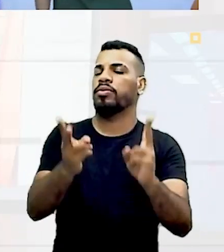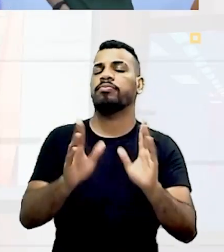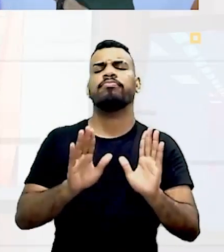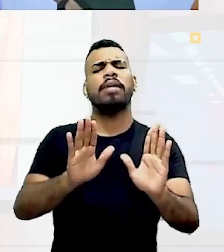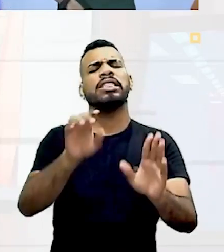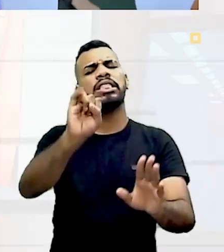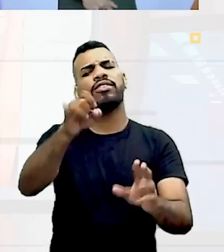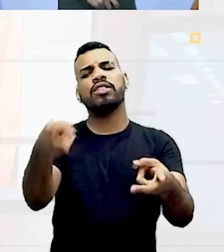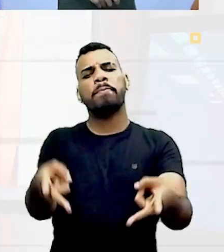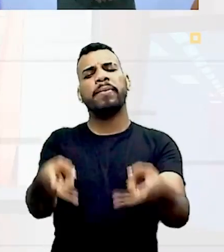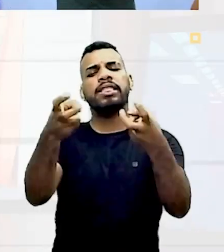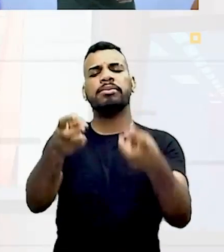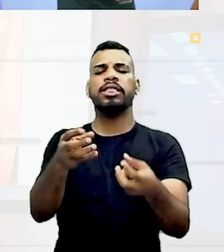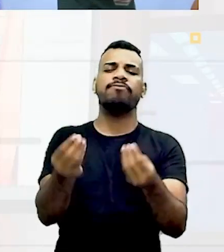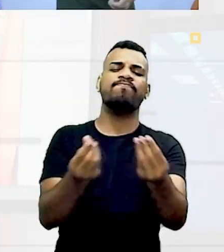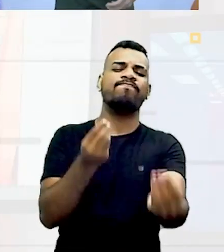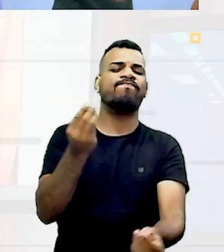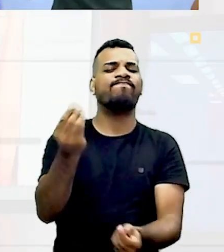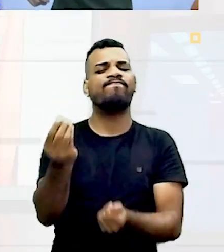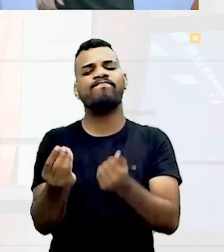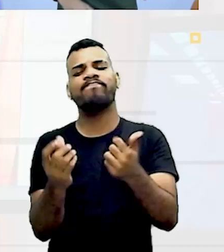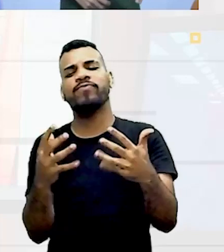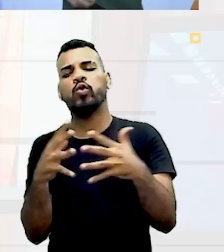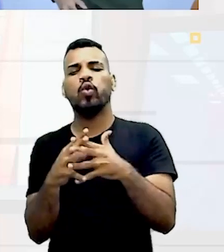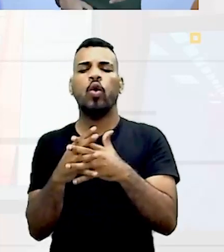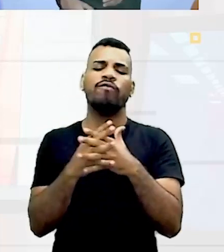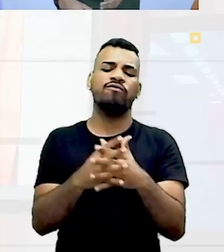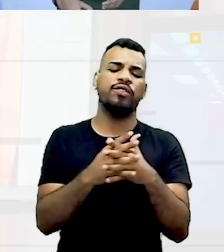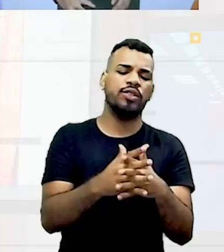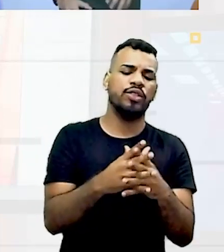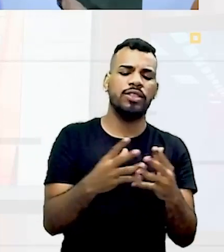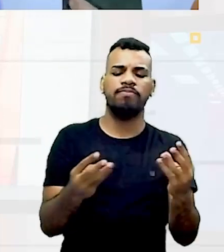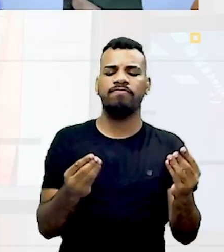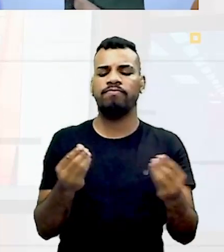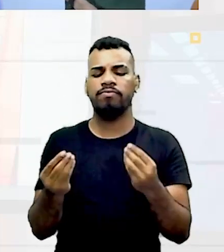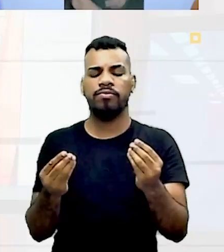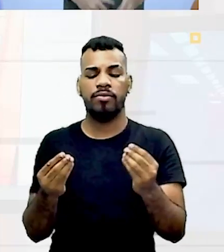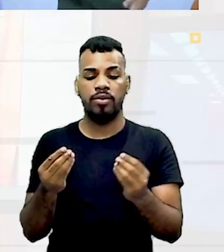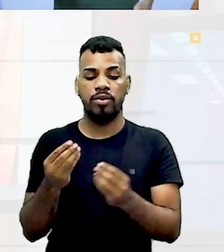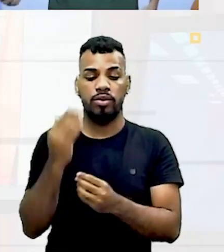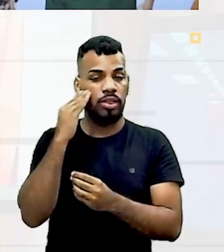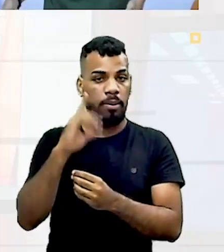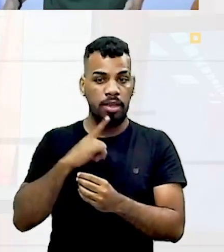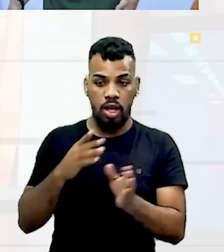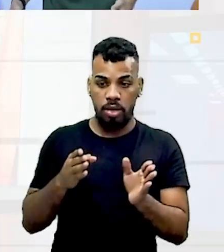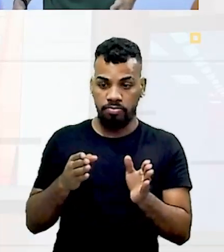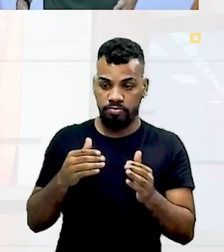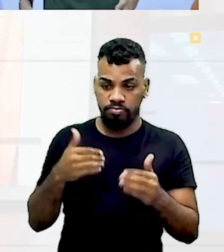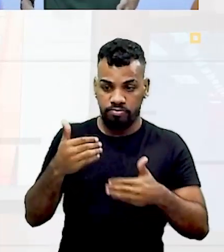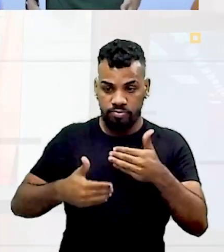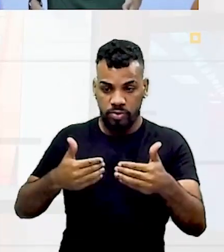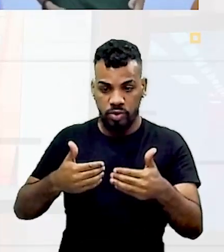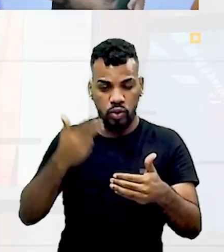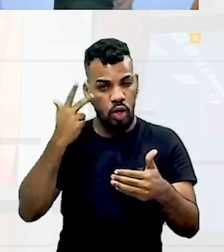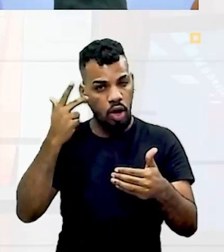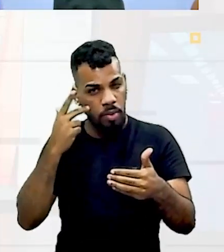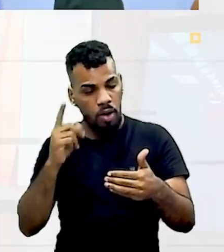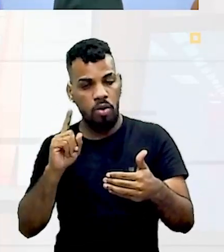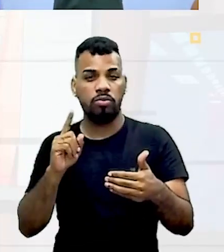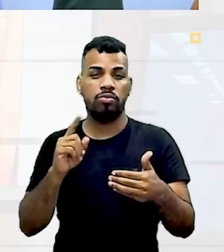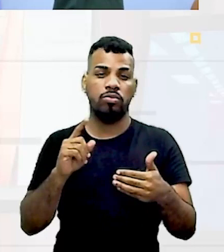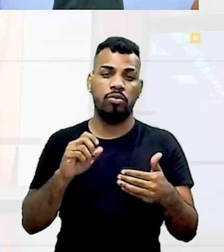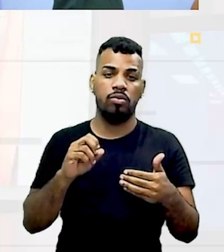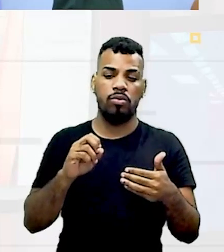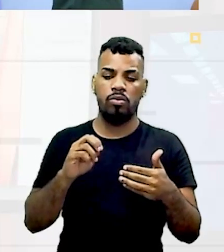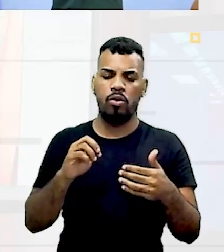Mas se você vê que ele fica meio confuso, você não sabe dizer se o personagem está caminhando normalmente ou então fazendo uma pose